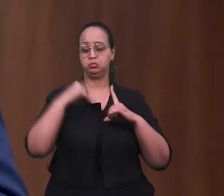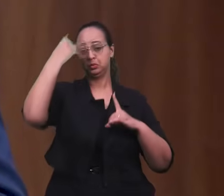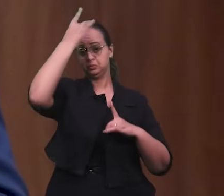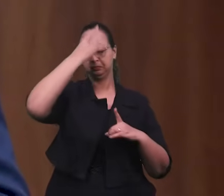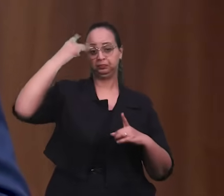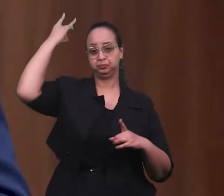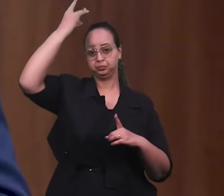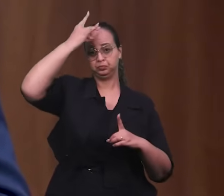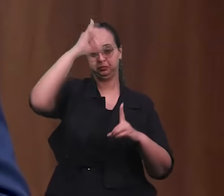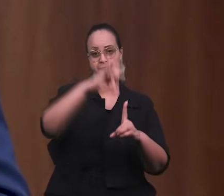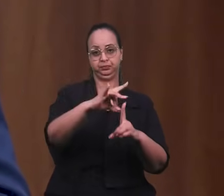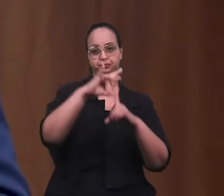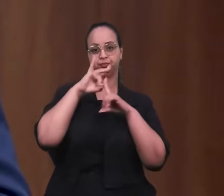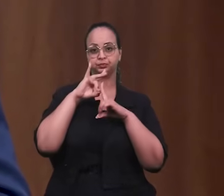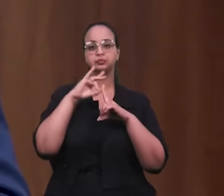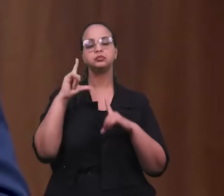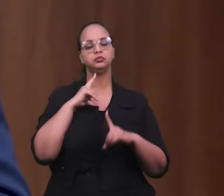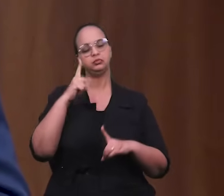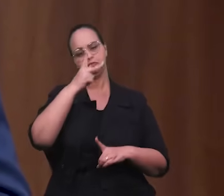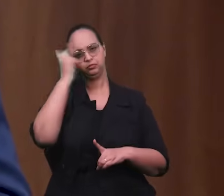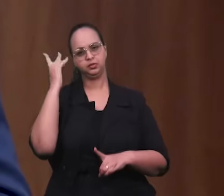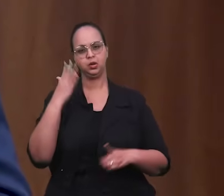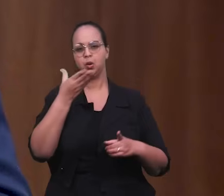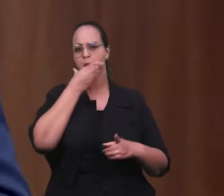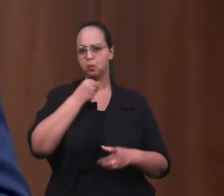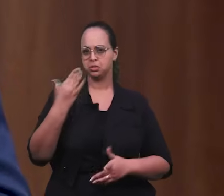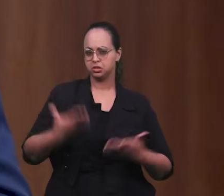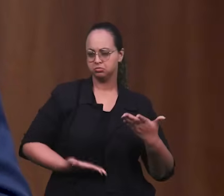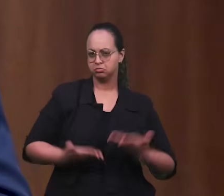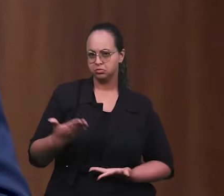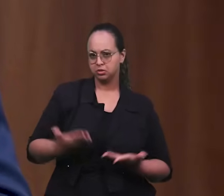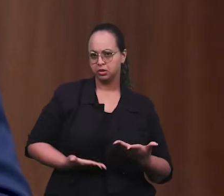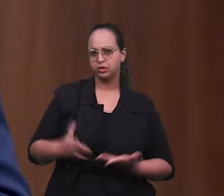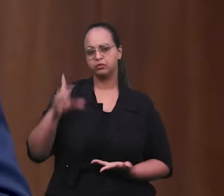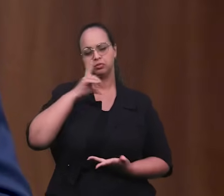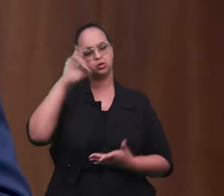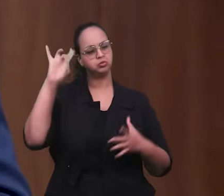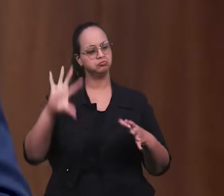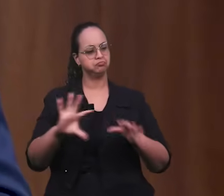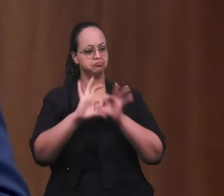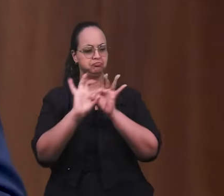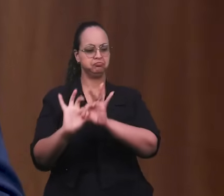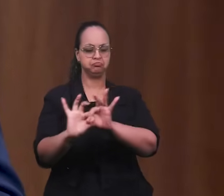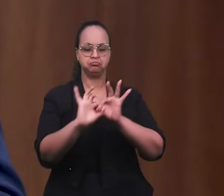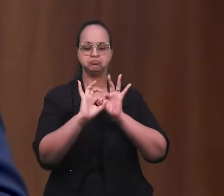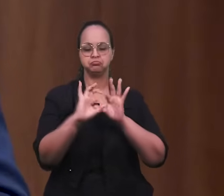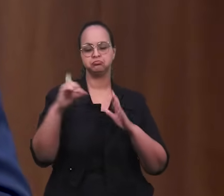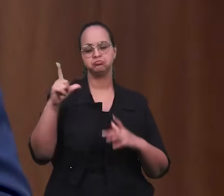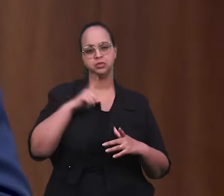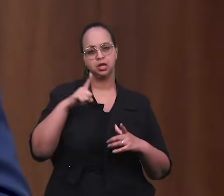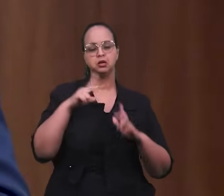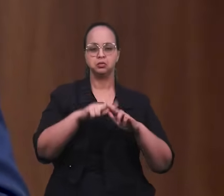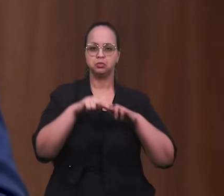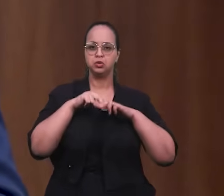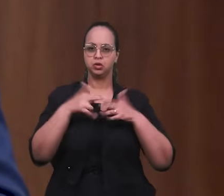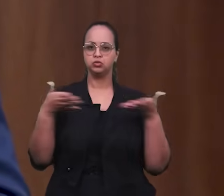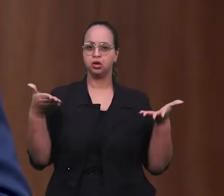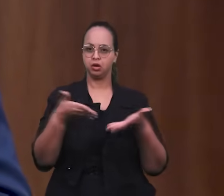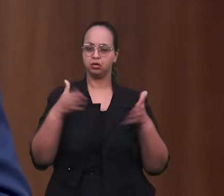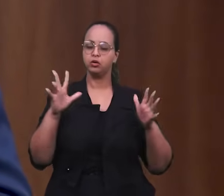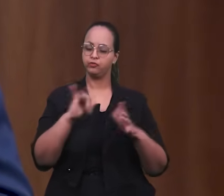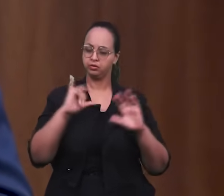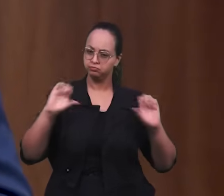pelo Espírito Santo para que fossem levantados homens segundo o coração de Deus. E eles foram agora levantados